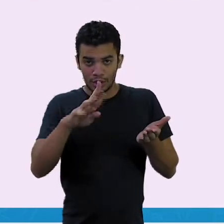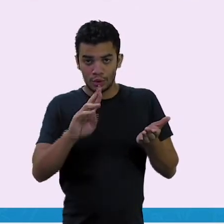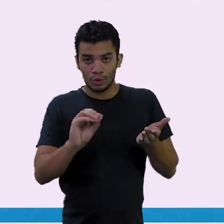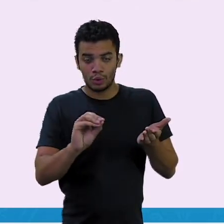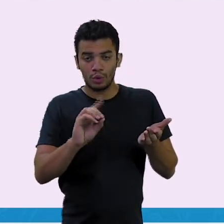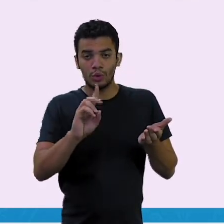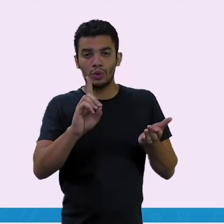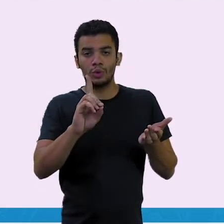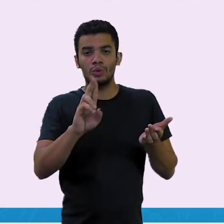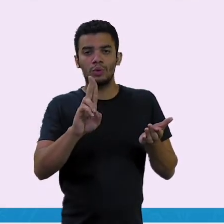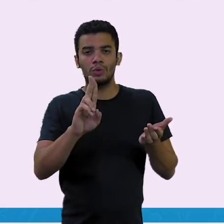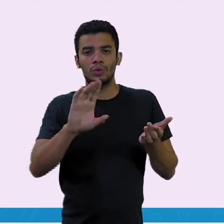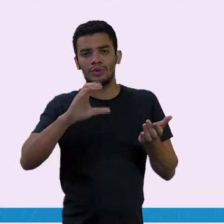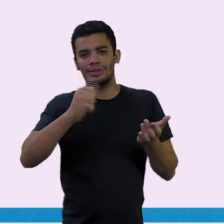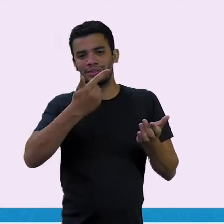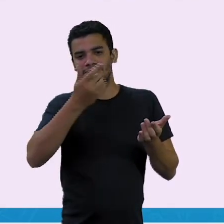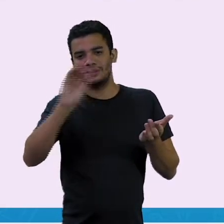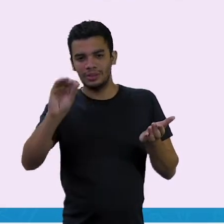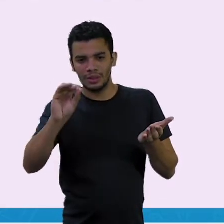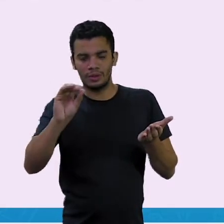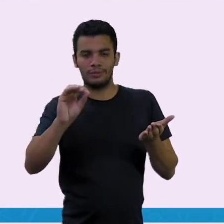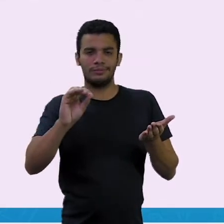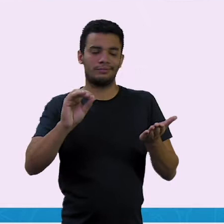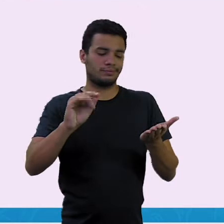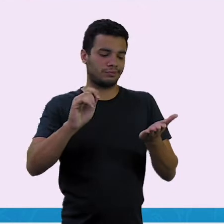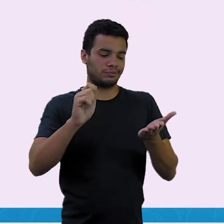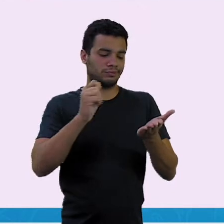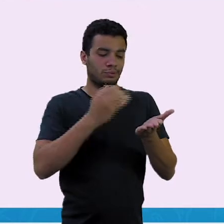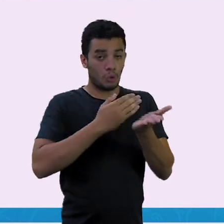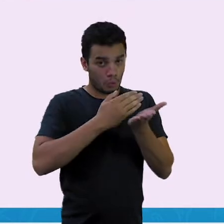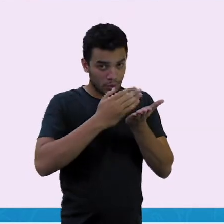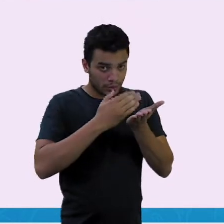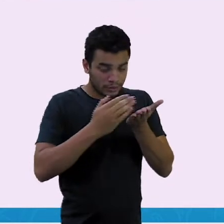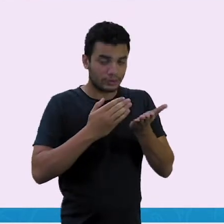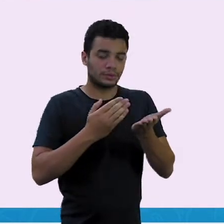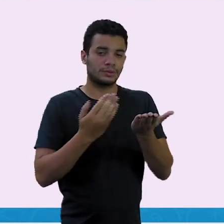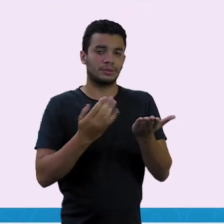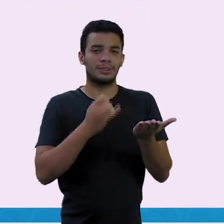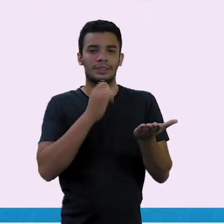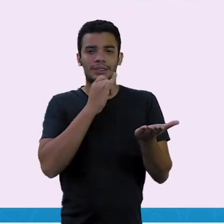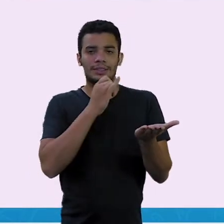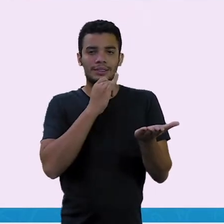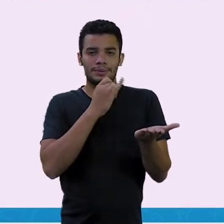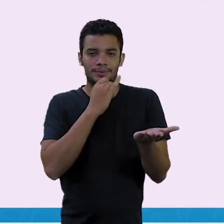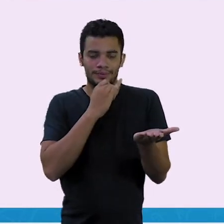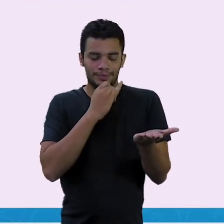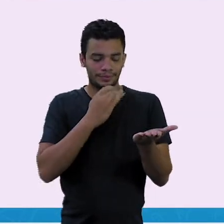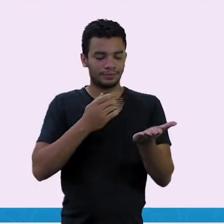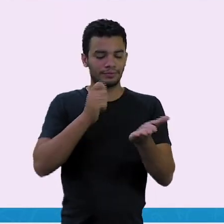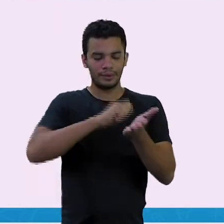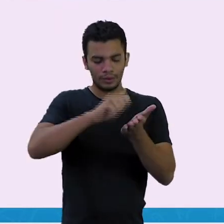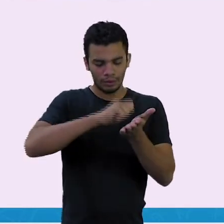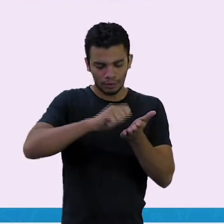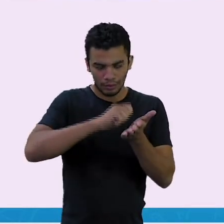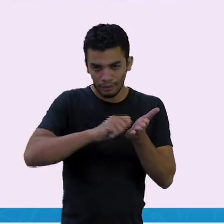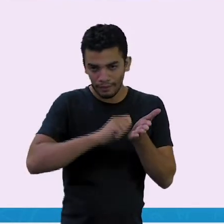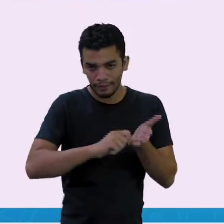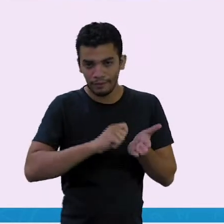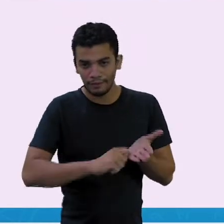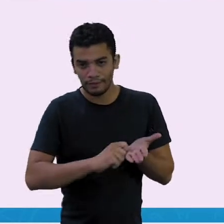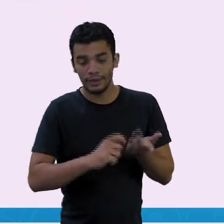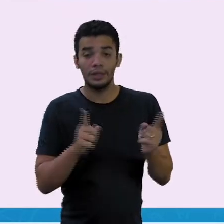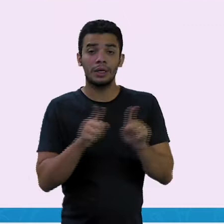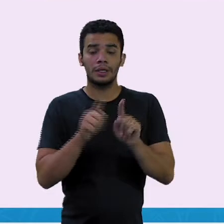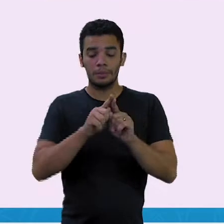e conclusão, que seriam começo, meio e fim. A linguagem é como o